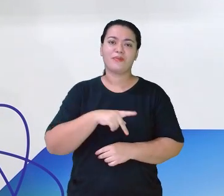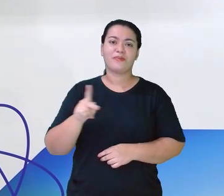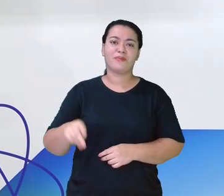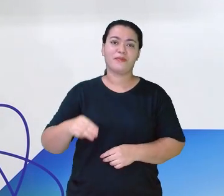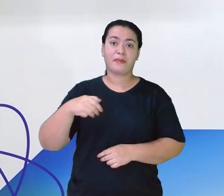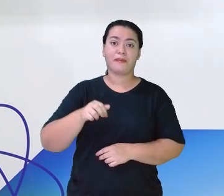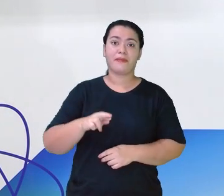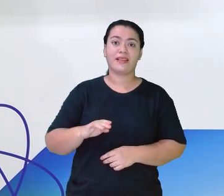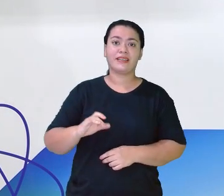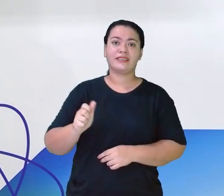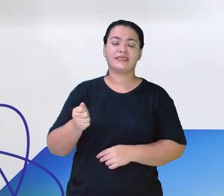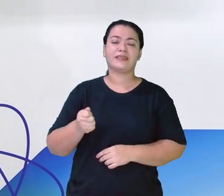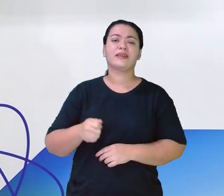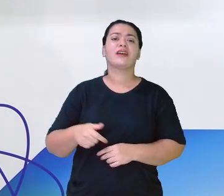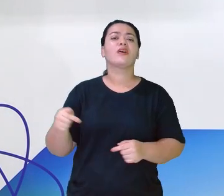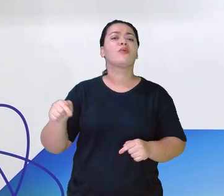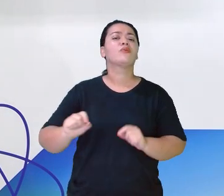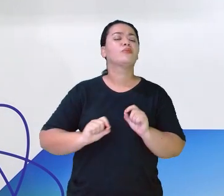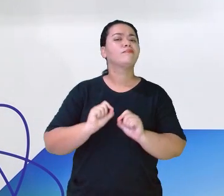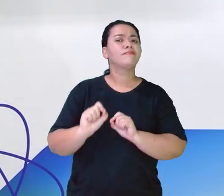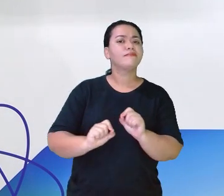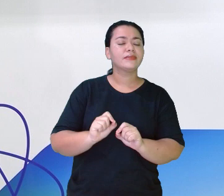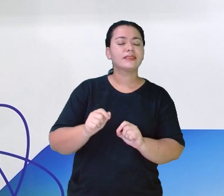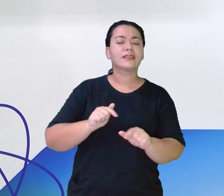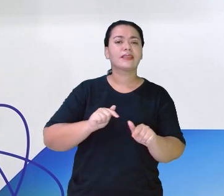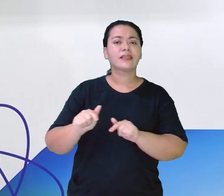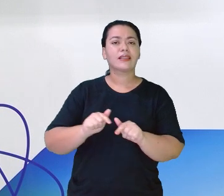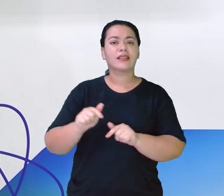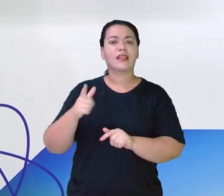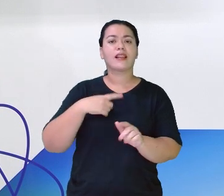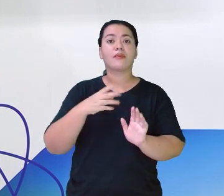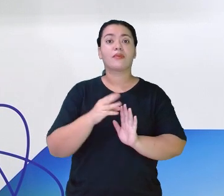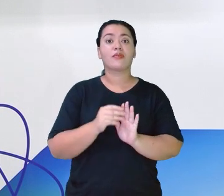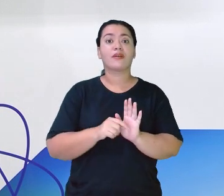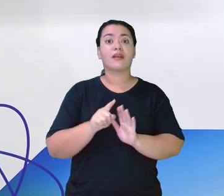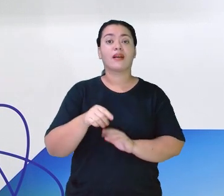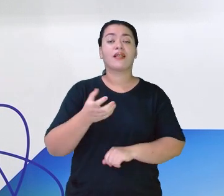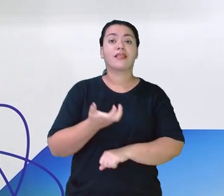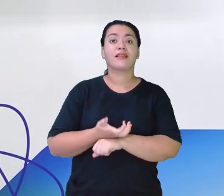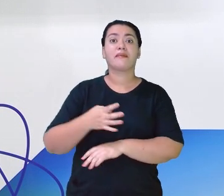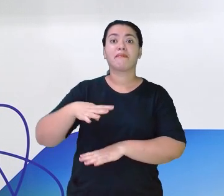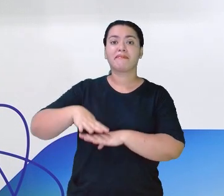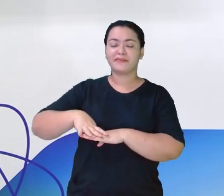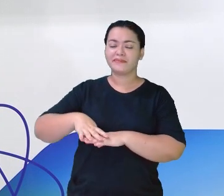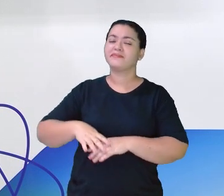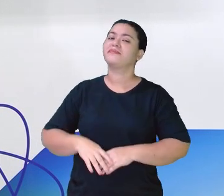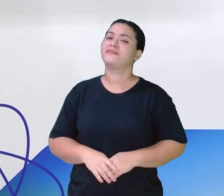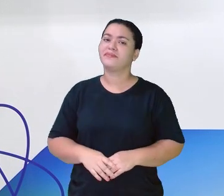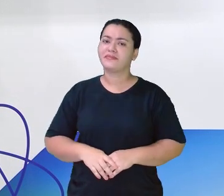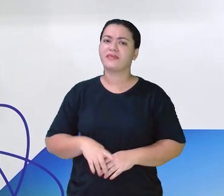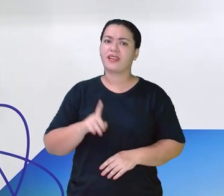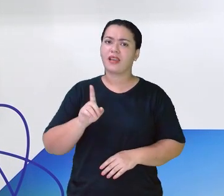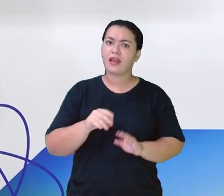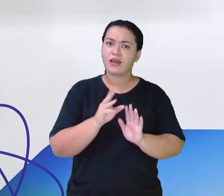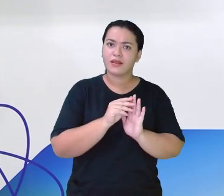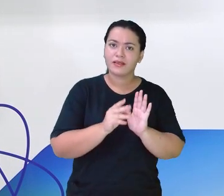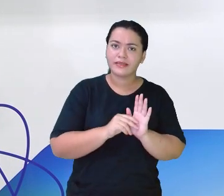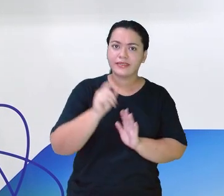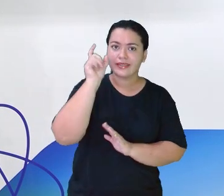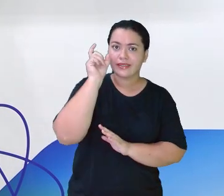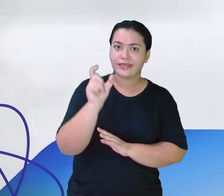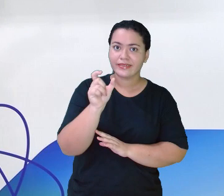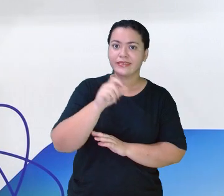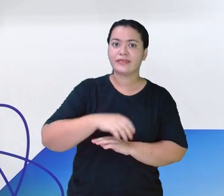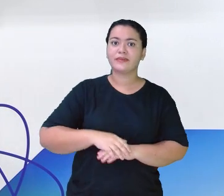professora Márcia Cristina e hoje nós iremos trabalhar o conteúdo de matemática e é um conteúdo bem